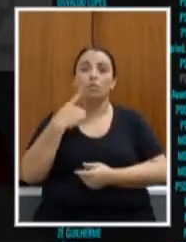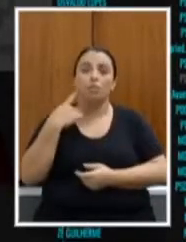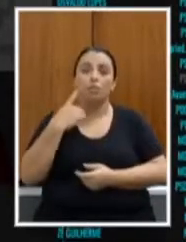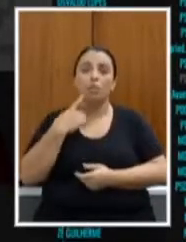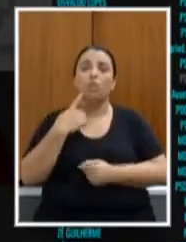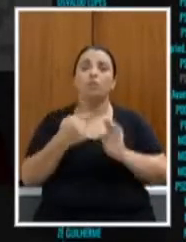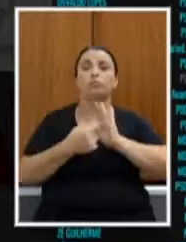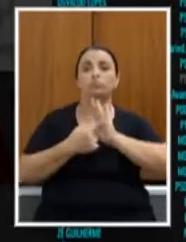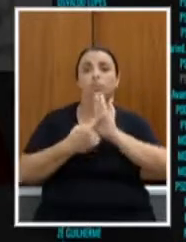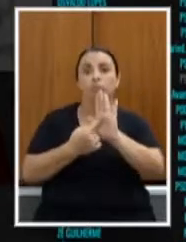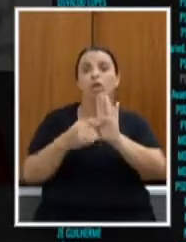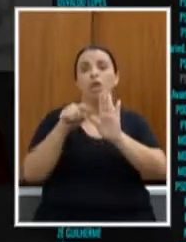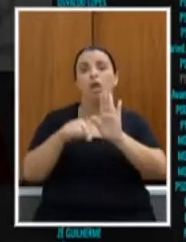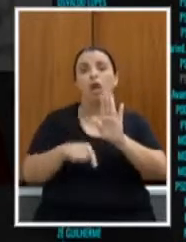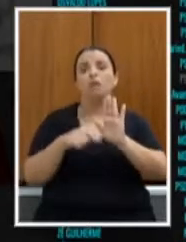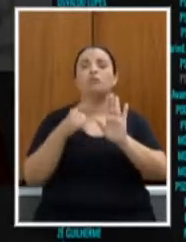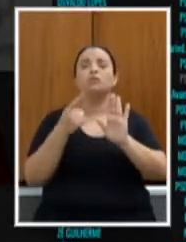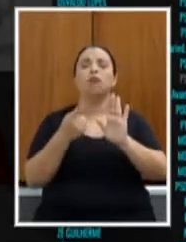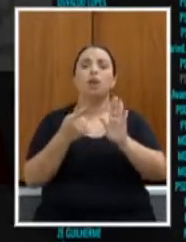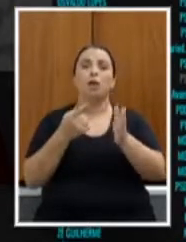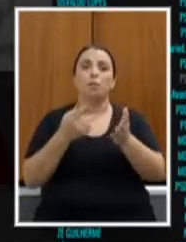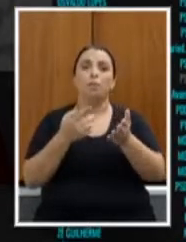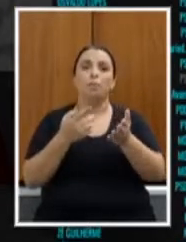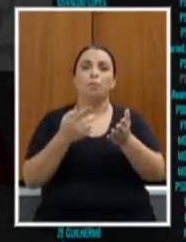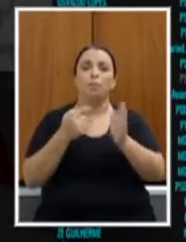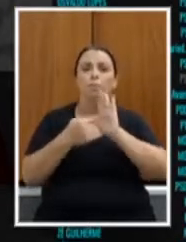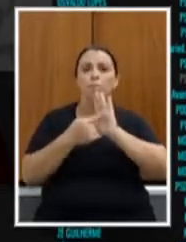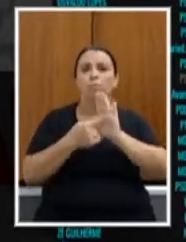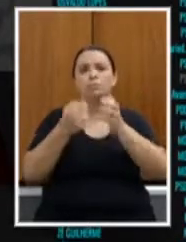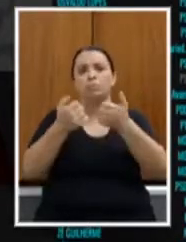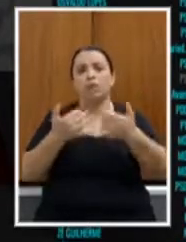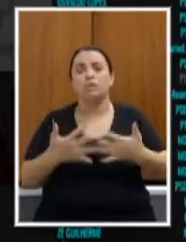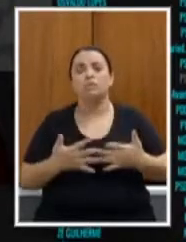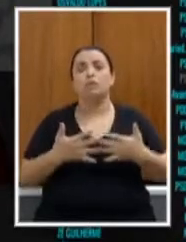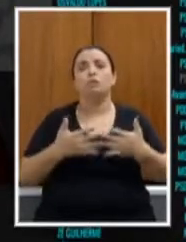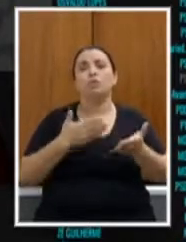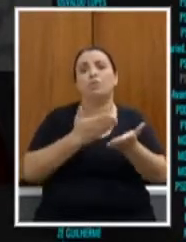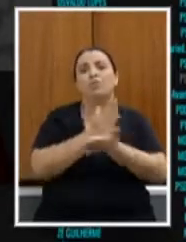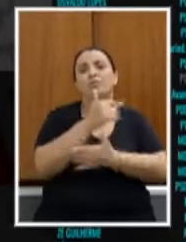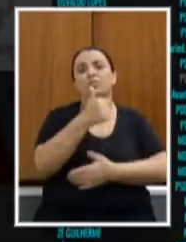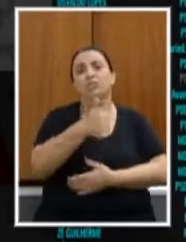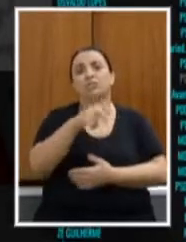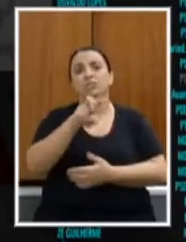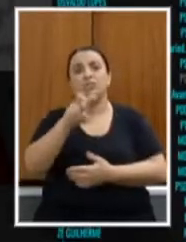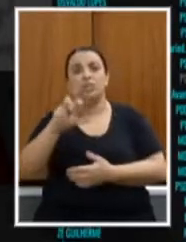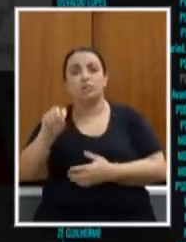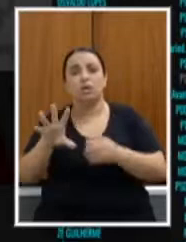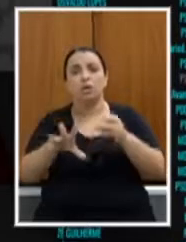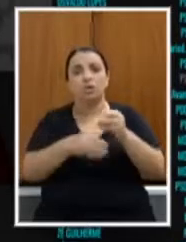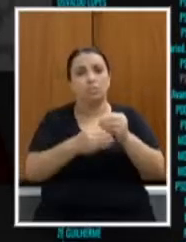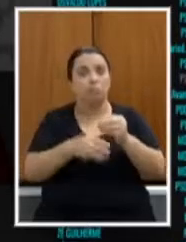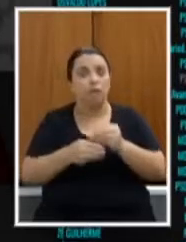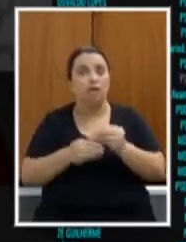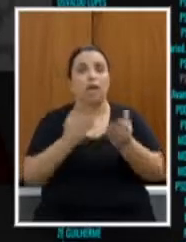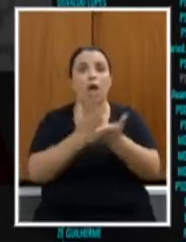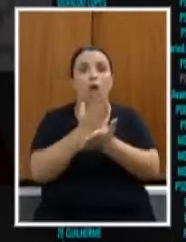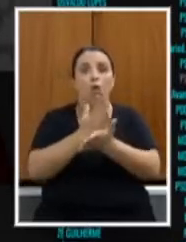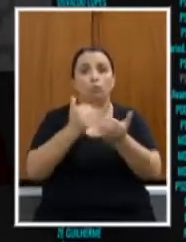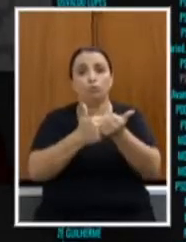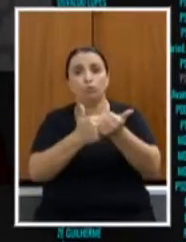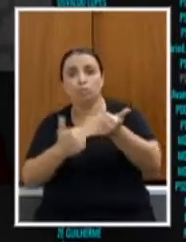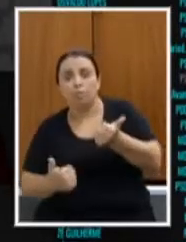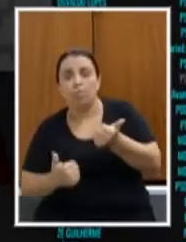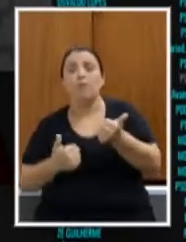apresentou aí, né, esse parecer pela aprovação de 155 das emendas, algumas na forma de subemendas, e